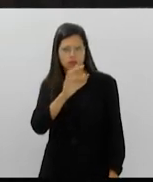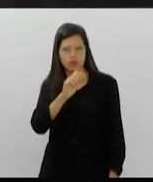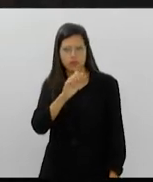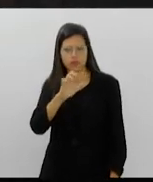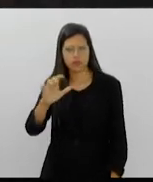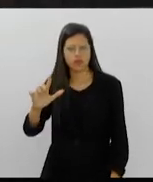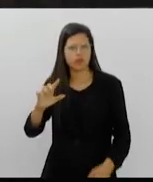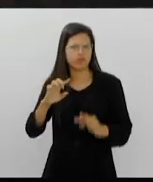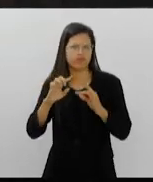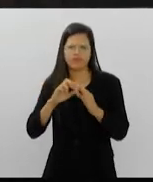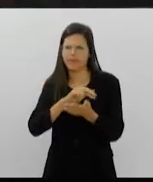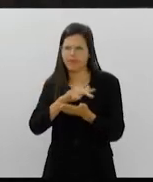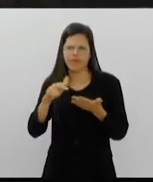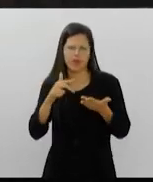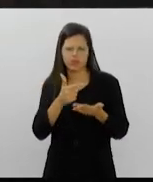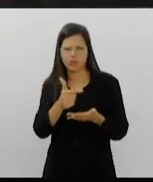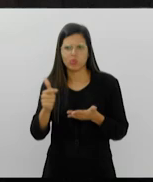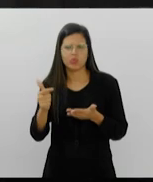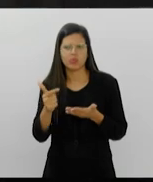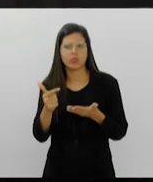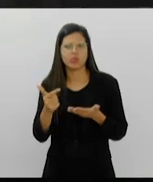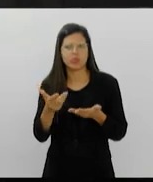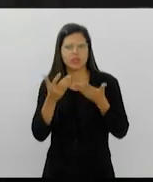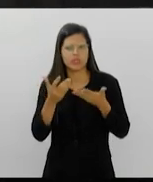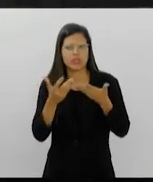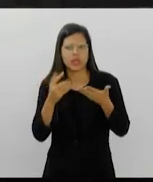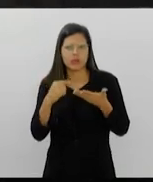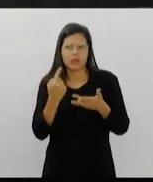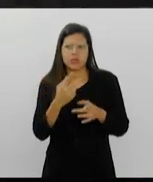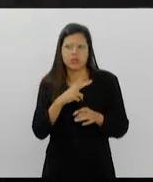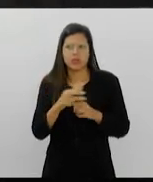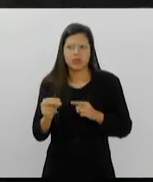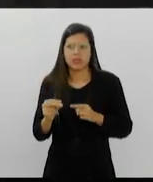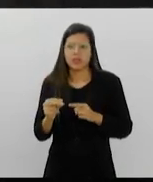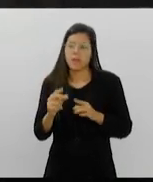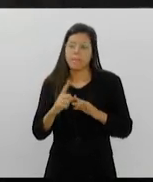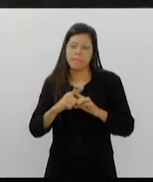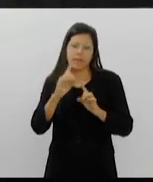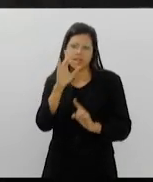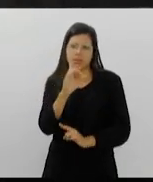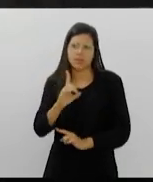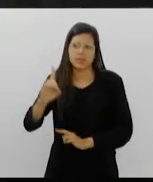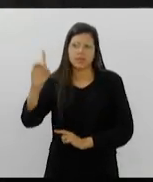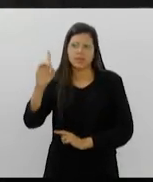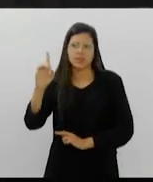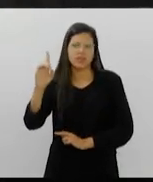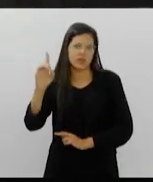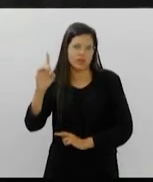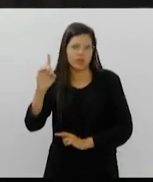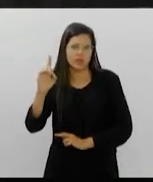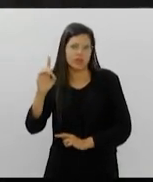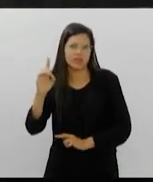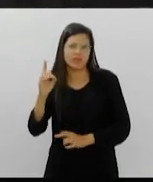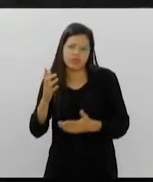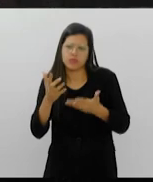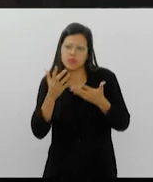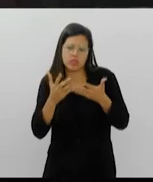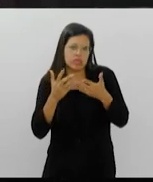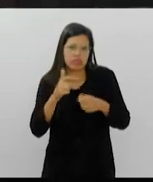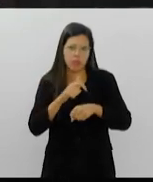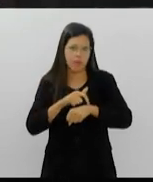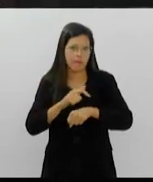nossa vitória. Quis Deus que ainda não fosse esse momento. Quis